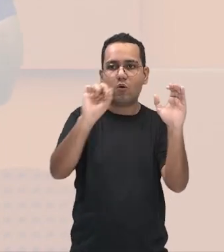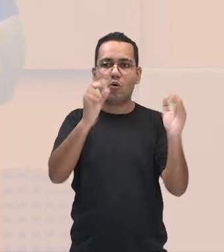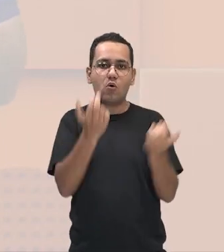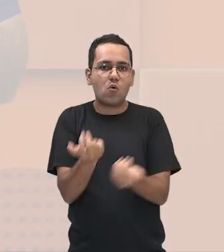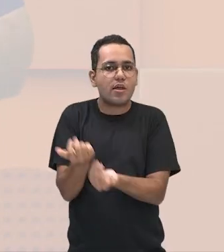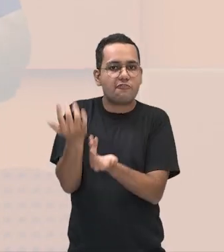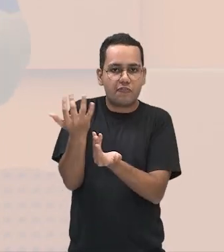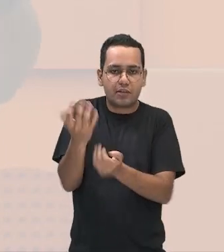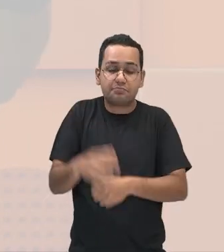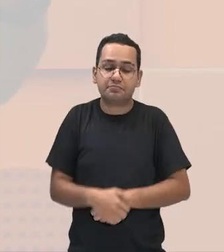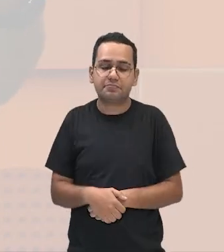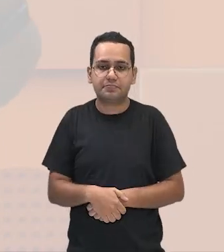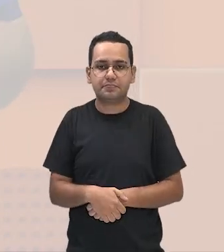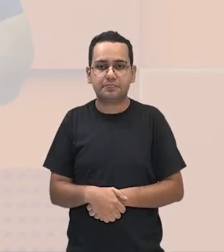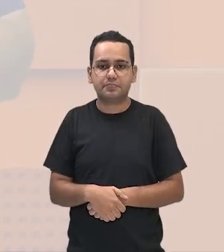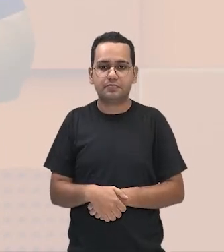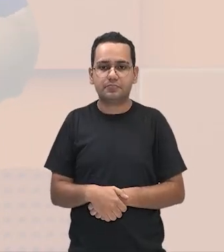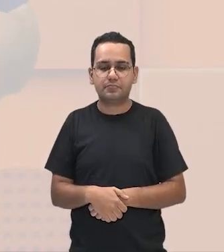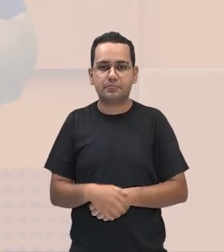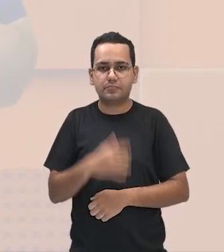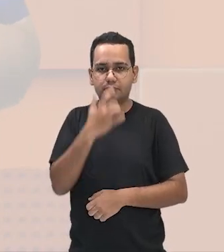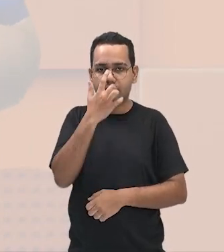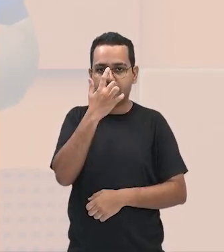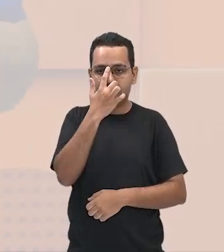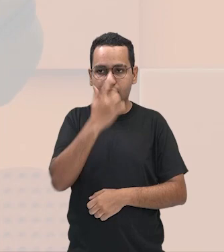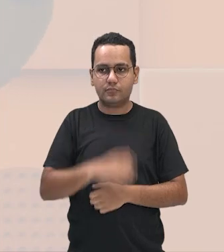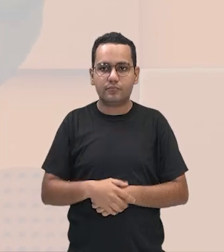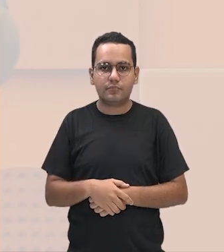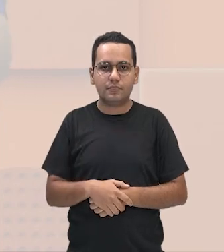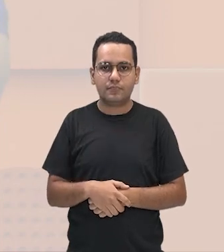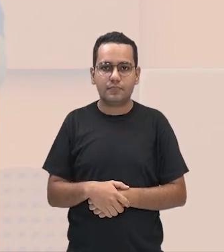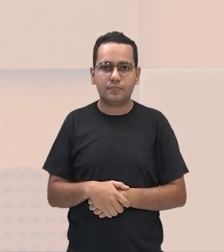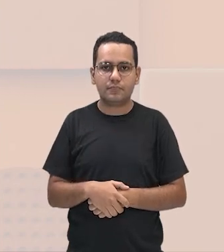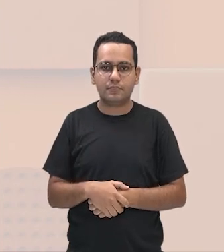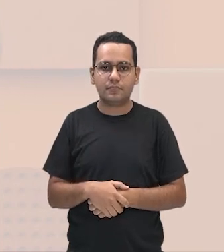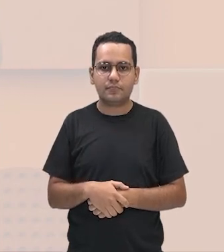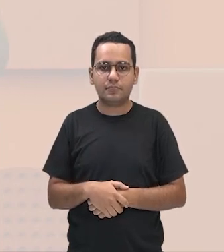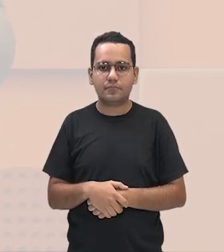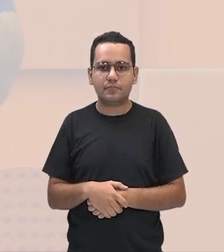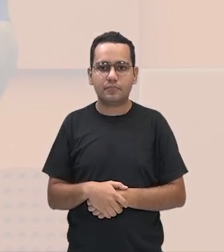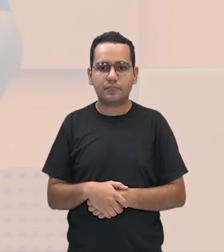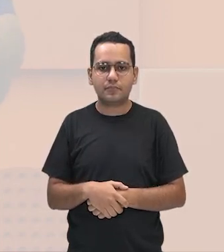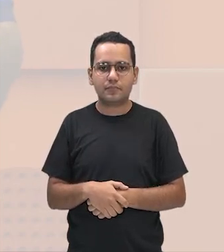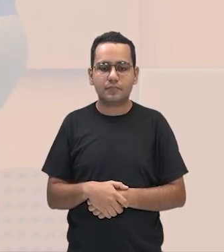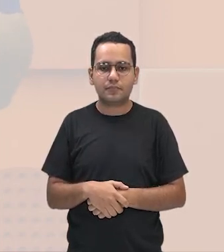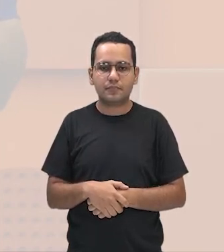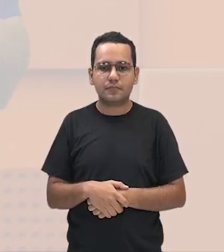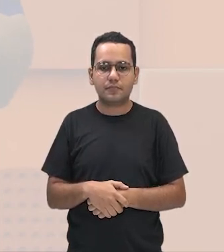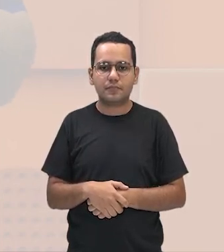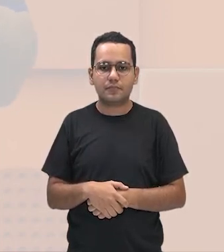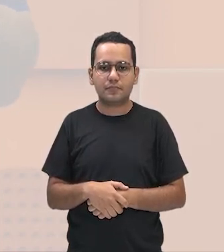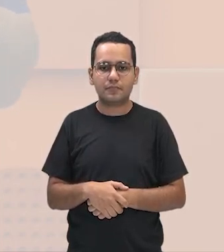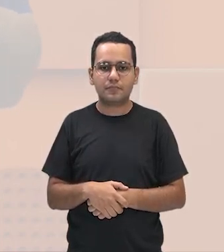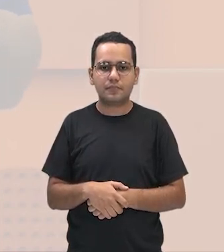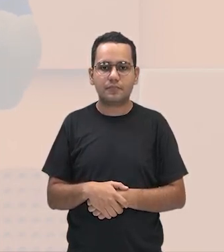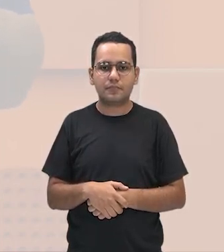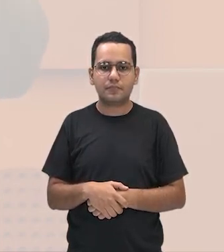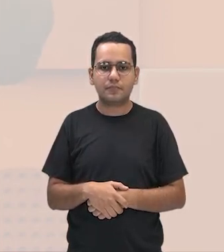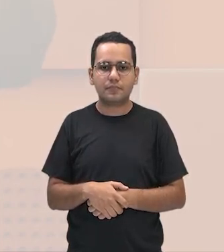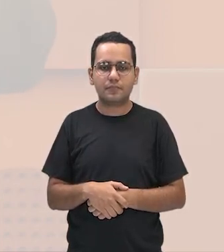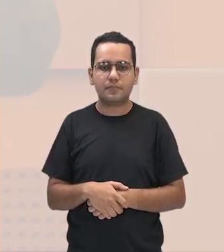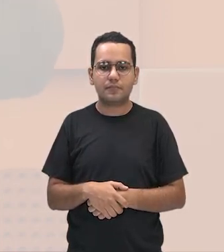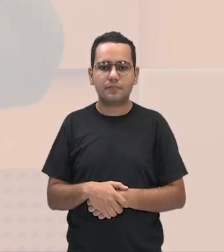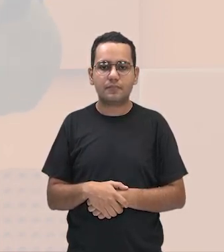daquele período. Mas a gente sabe que, para quem professa a fé, a gente vive muito presente, então, é muito